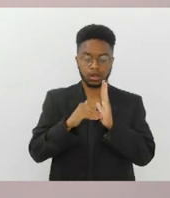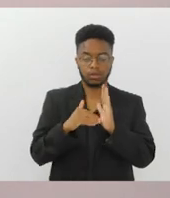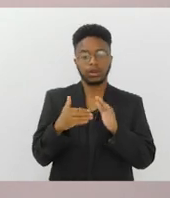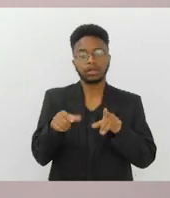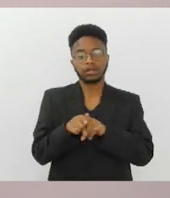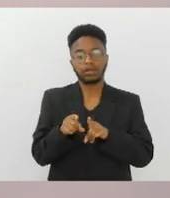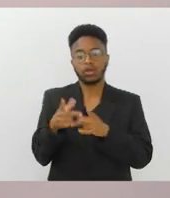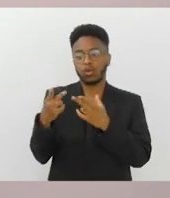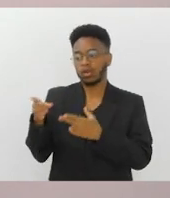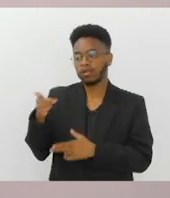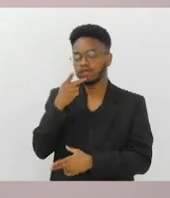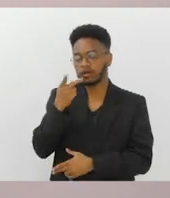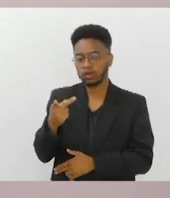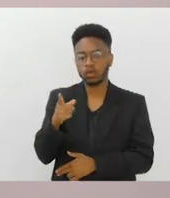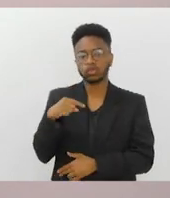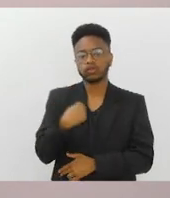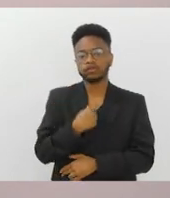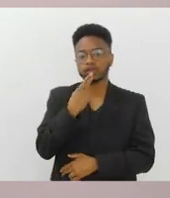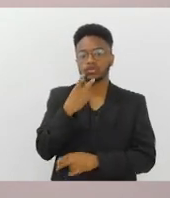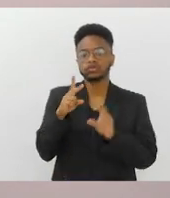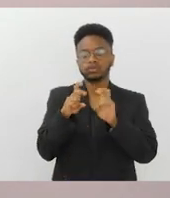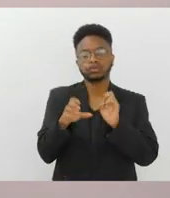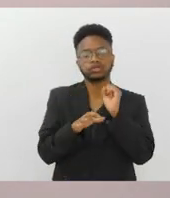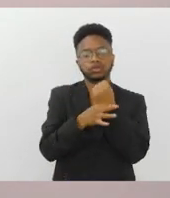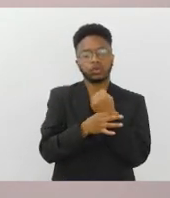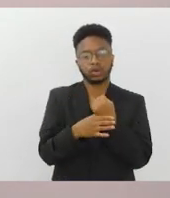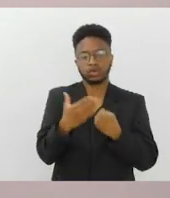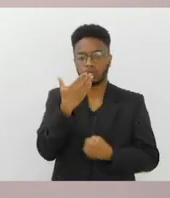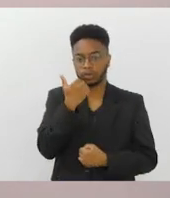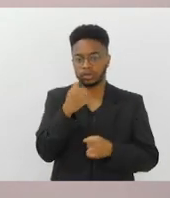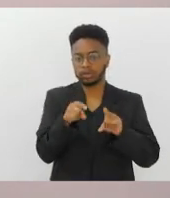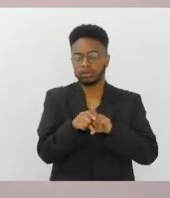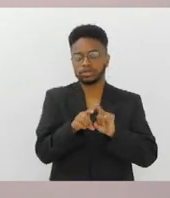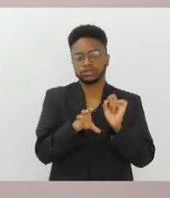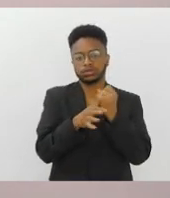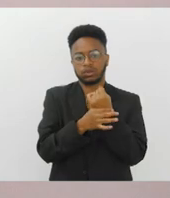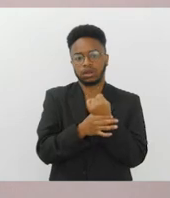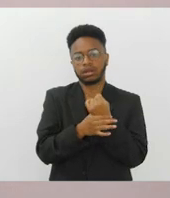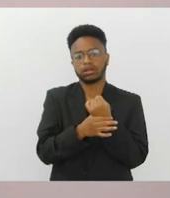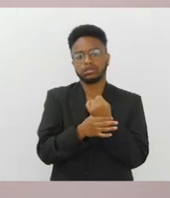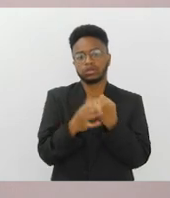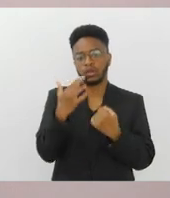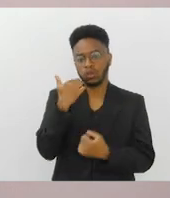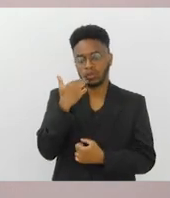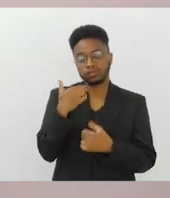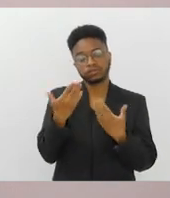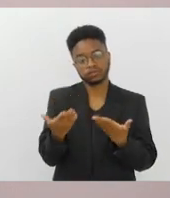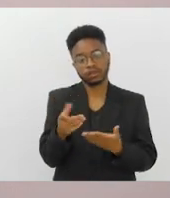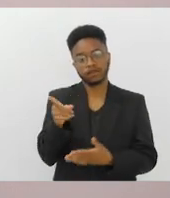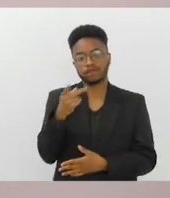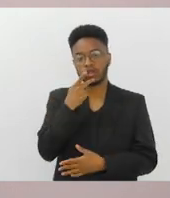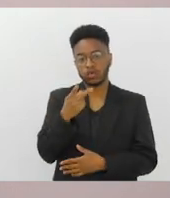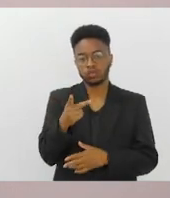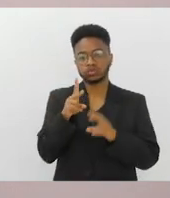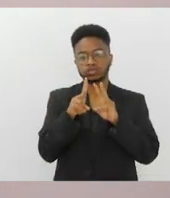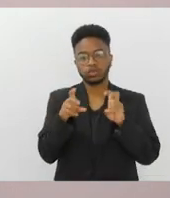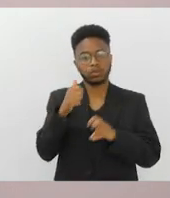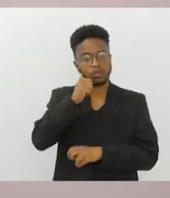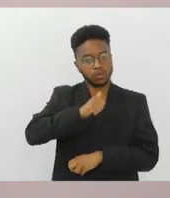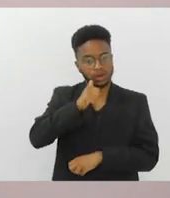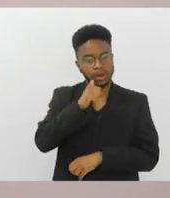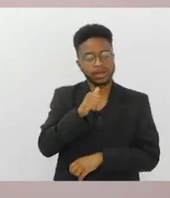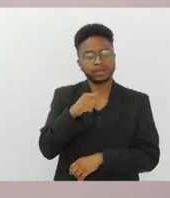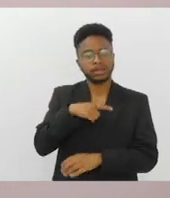segurança alimentar e nutricional. E aí também, Mariluce, falou das mulheres, né, das nutrizes. Né? A gente também está com um projeto que